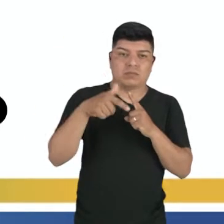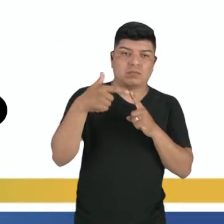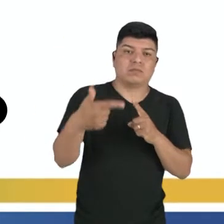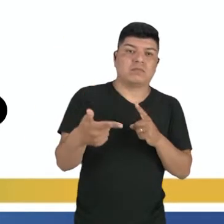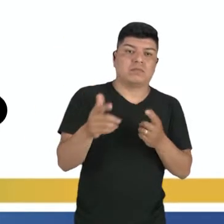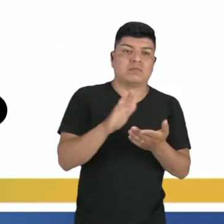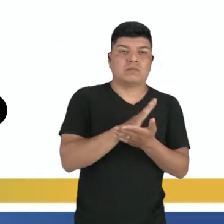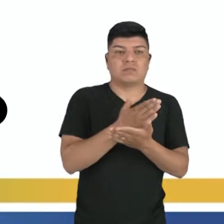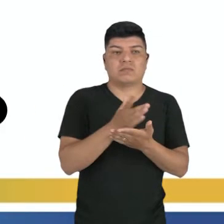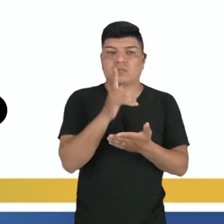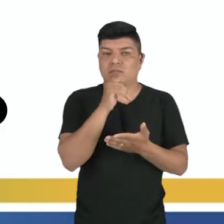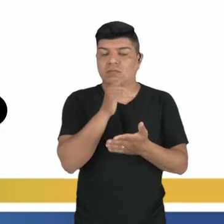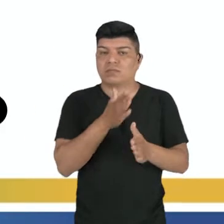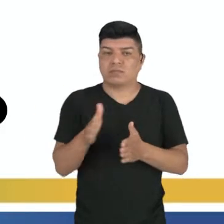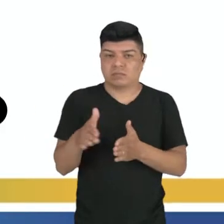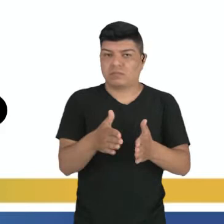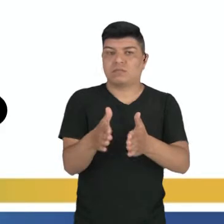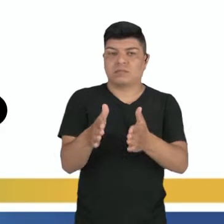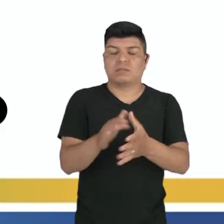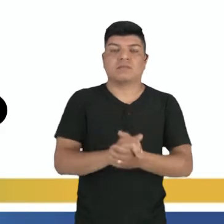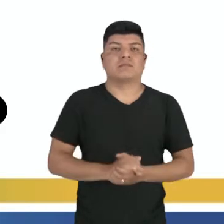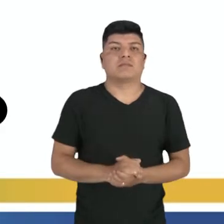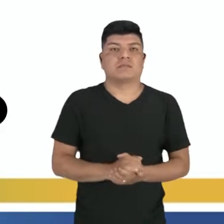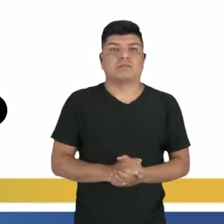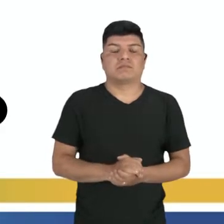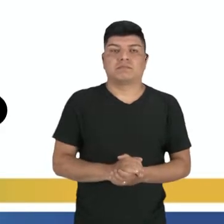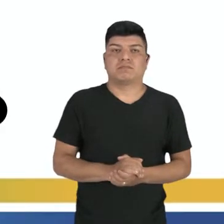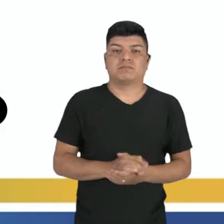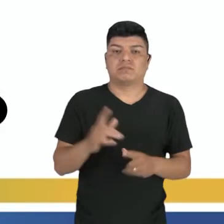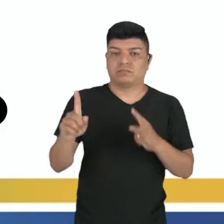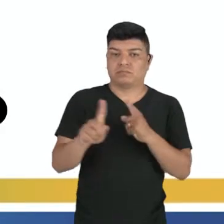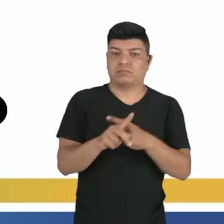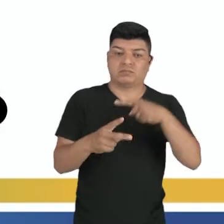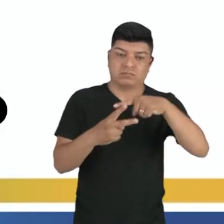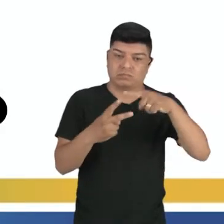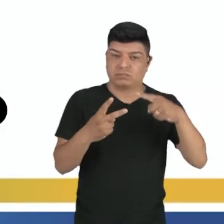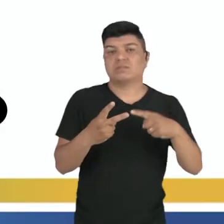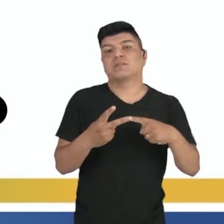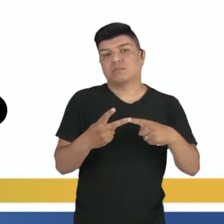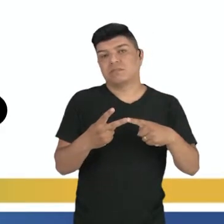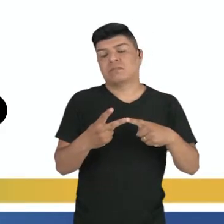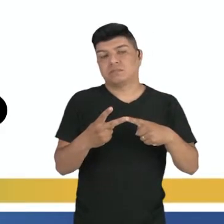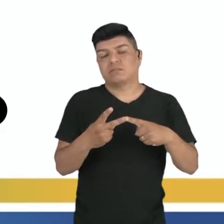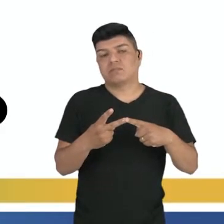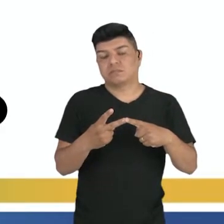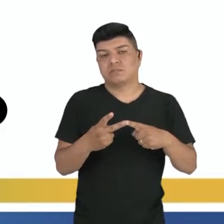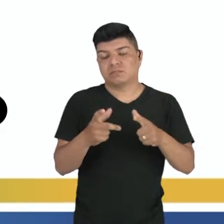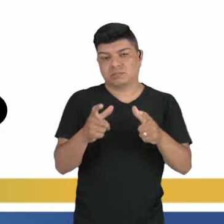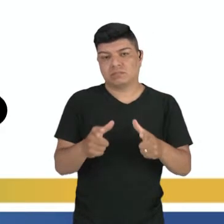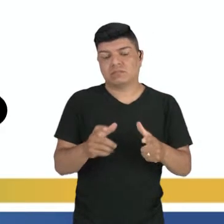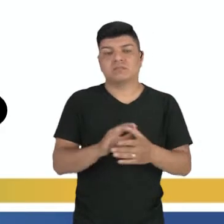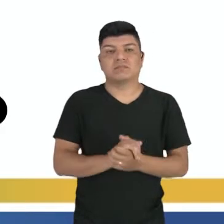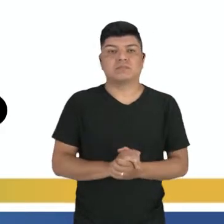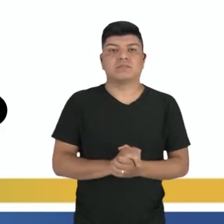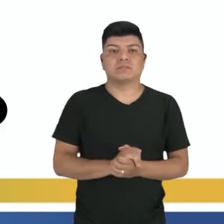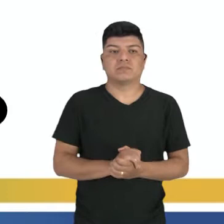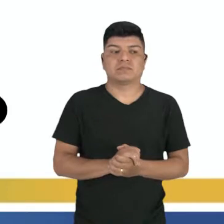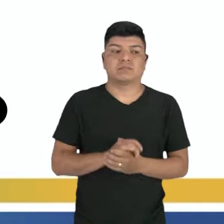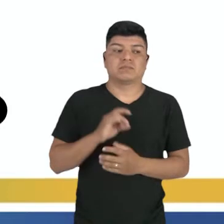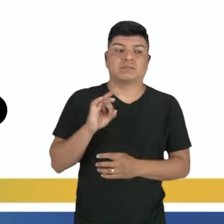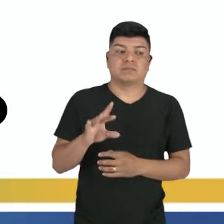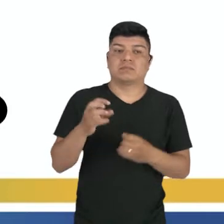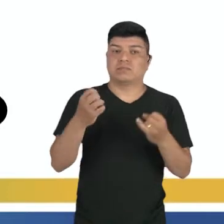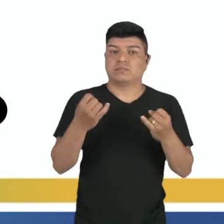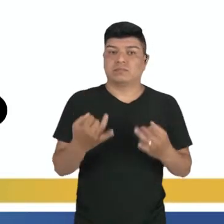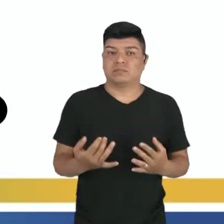espécies que são de água doce. Ou seja, eles são encontrados aí amplamente nos dois ambientes. Só que, como foi